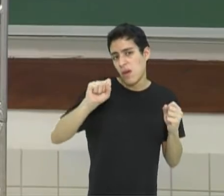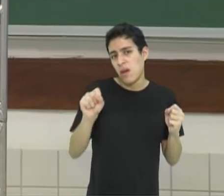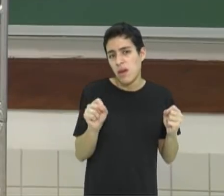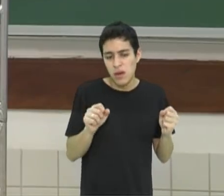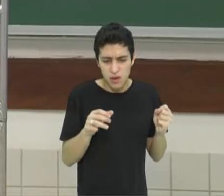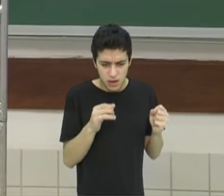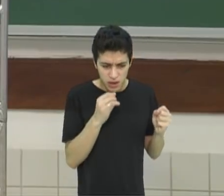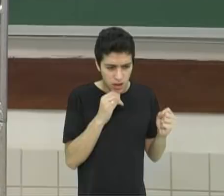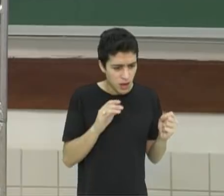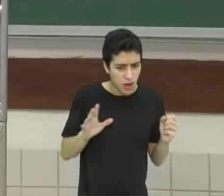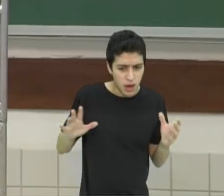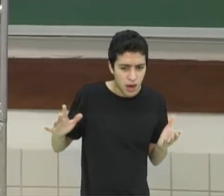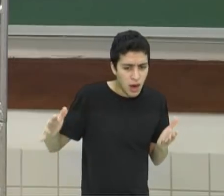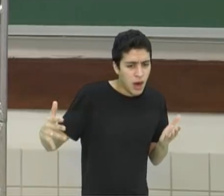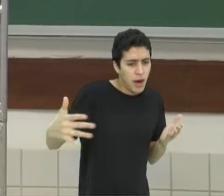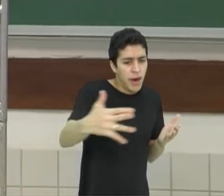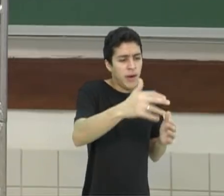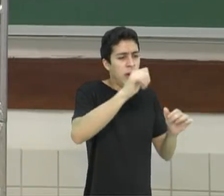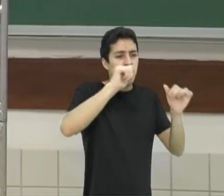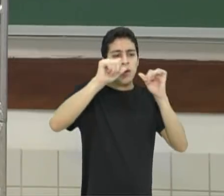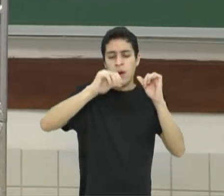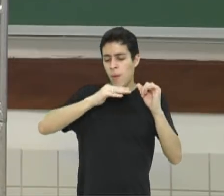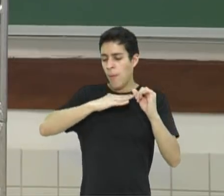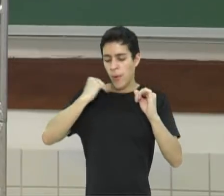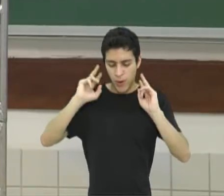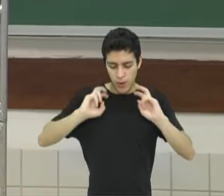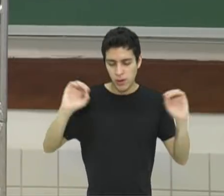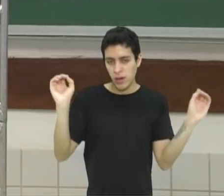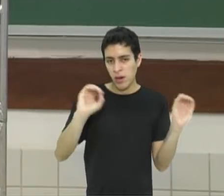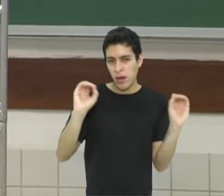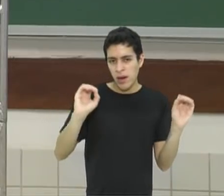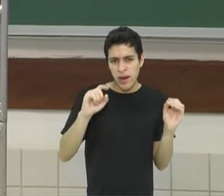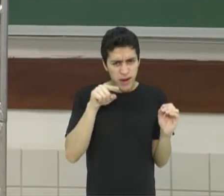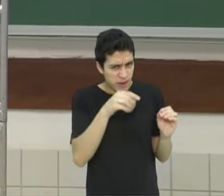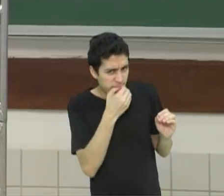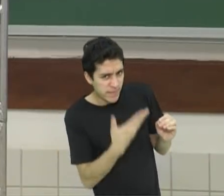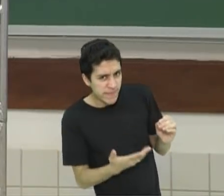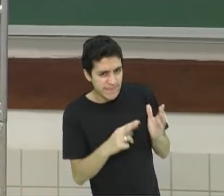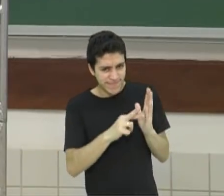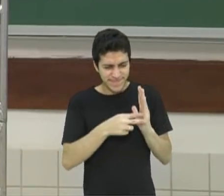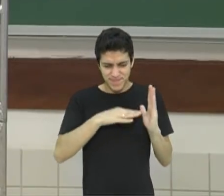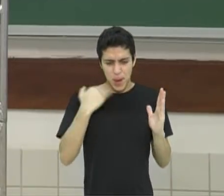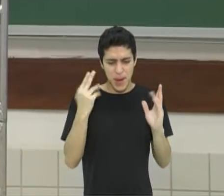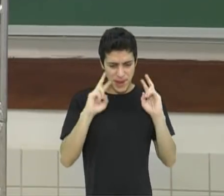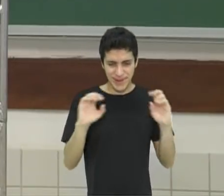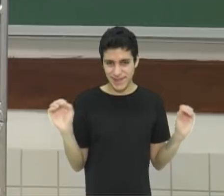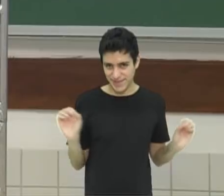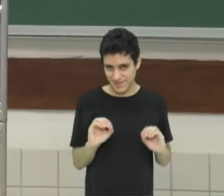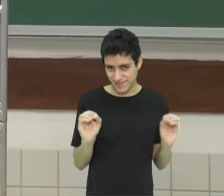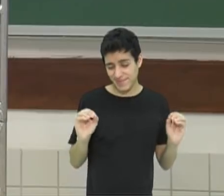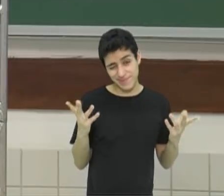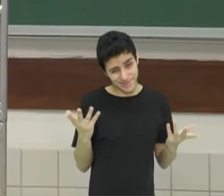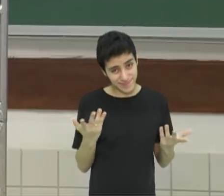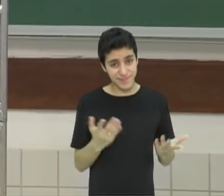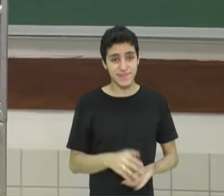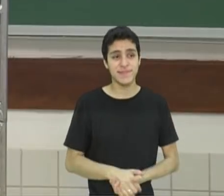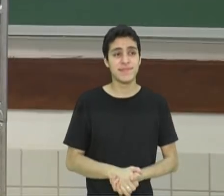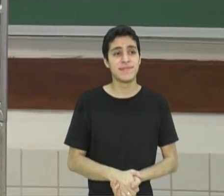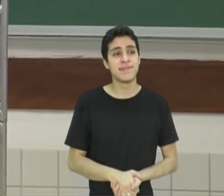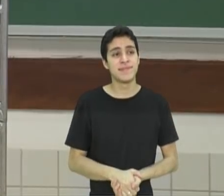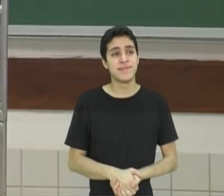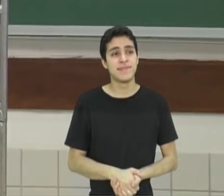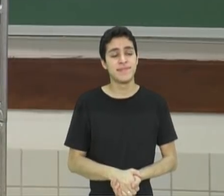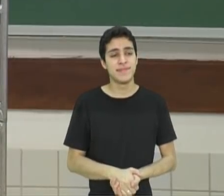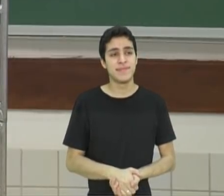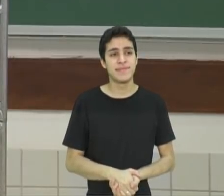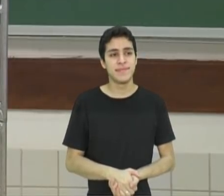ao tomar todas essas bebidas é morrer e não perceber. Será que é um benefício morrer sem perceber? Não sei.